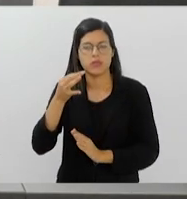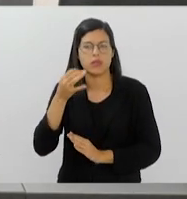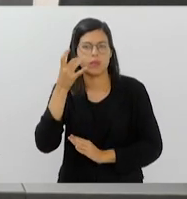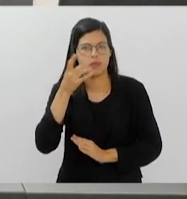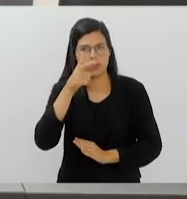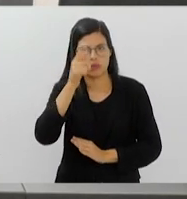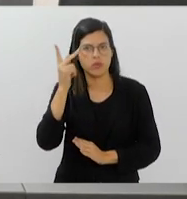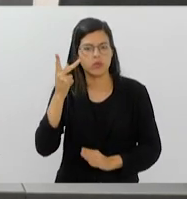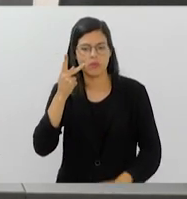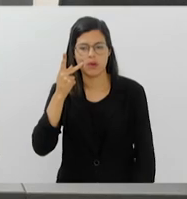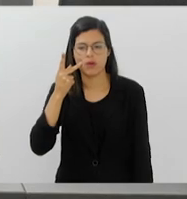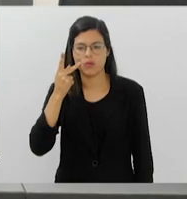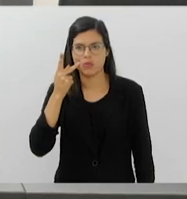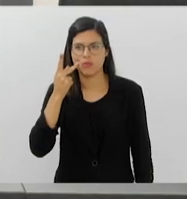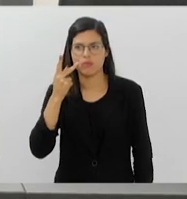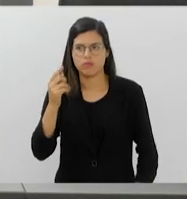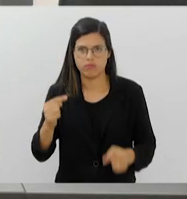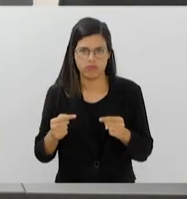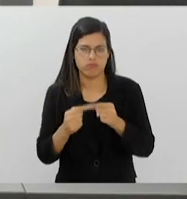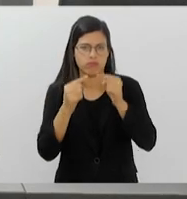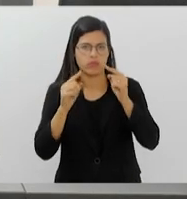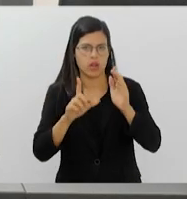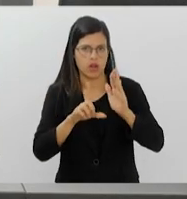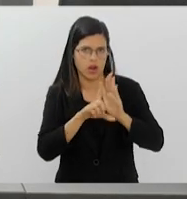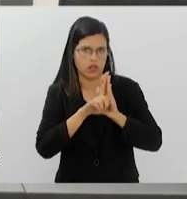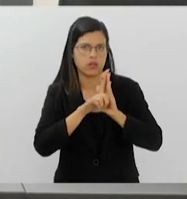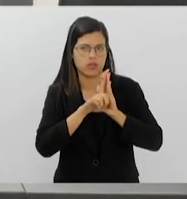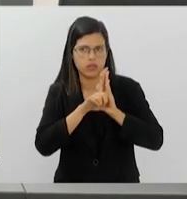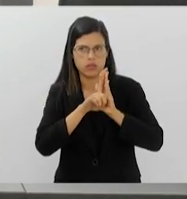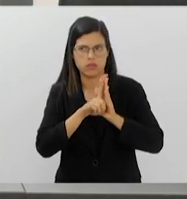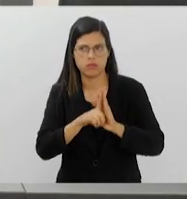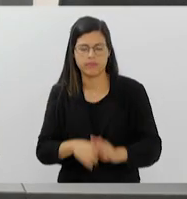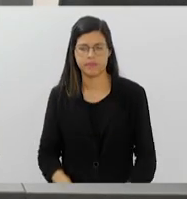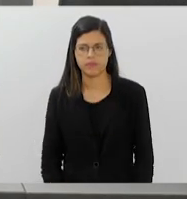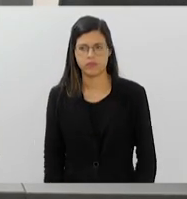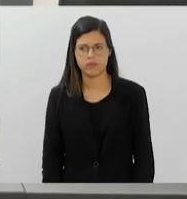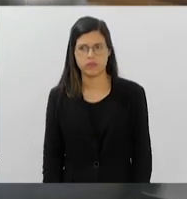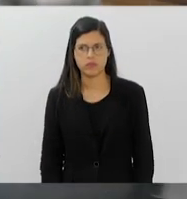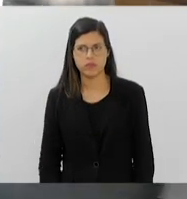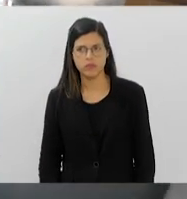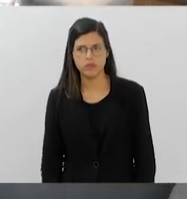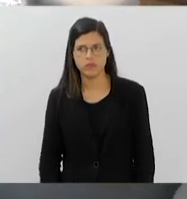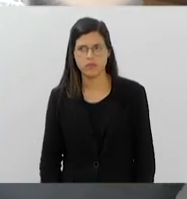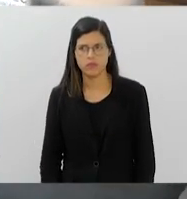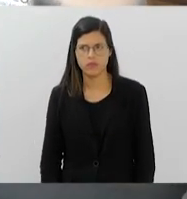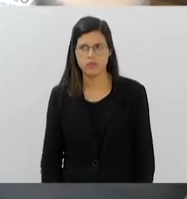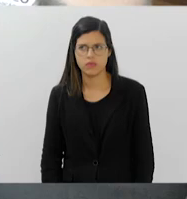Parecer foi pela legalidade. Aí eu coloquei o fundamento.